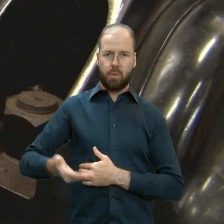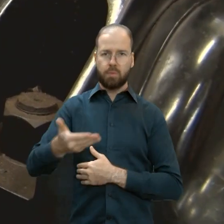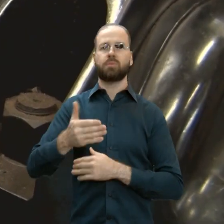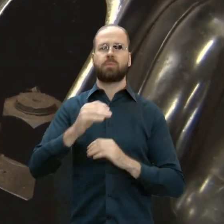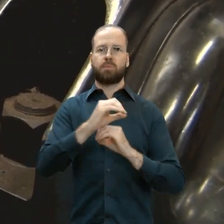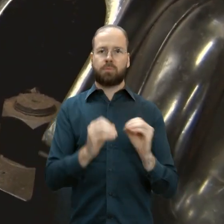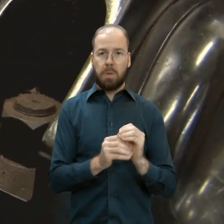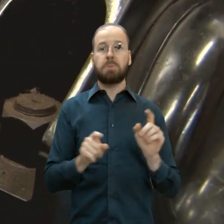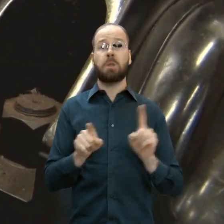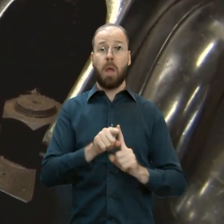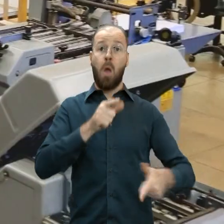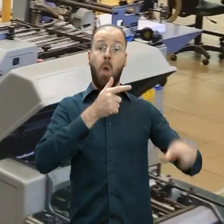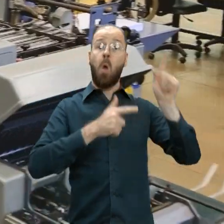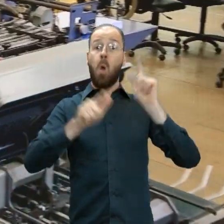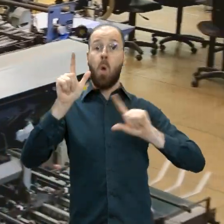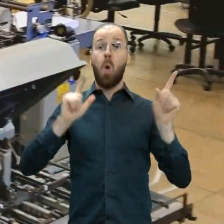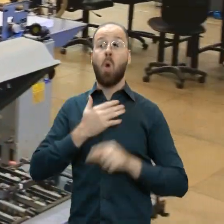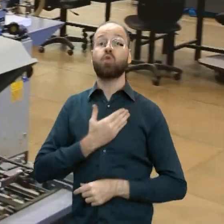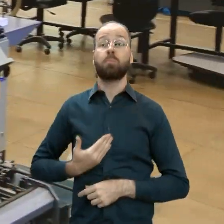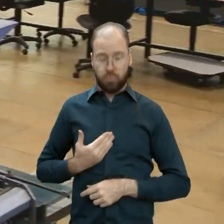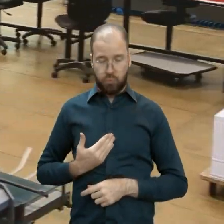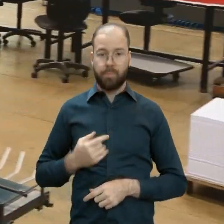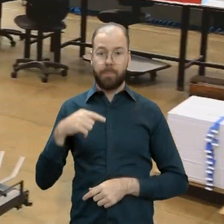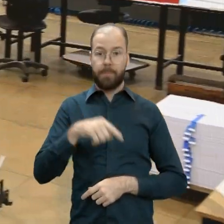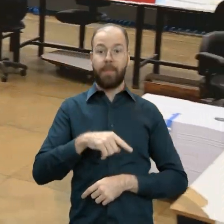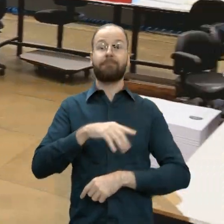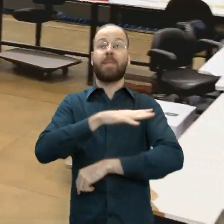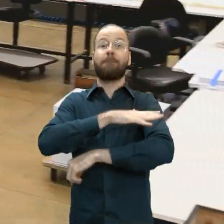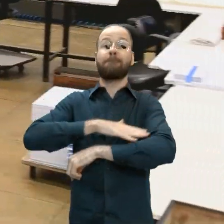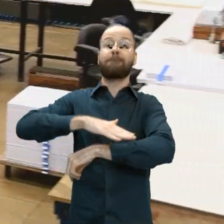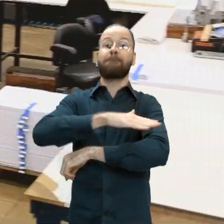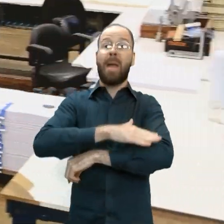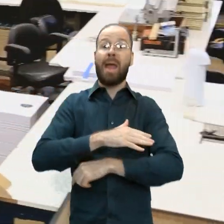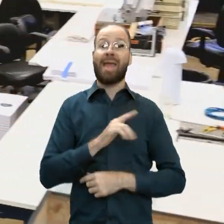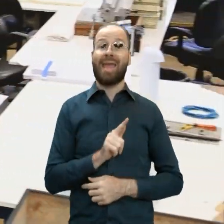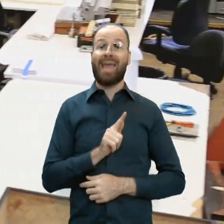instituições públicas também. O Parque Gráfico existe desde